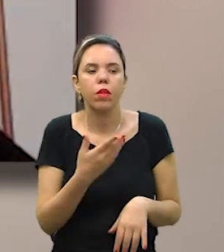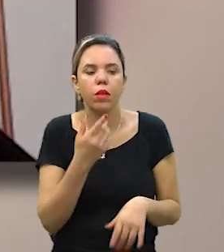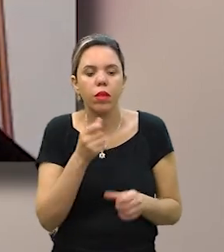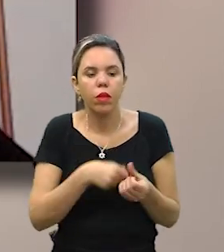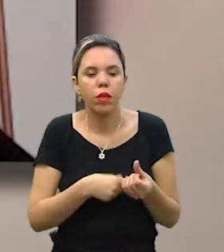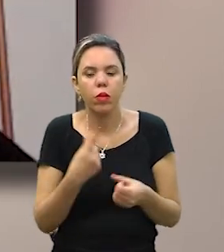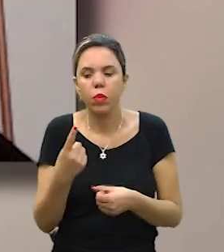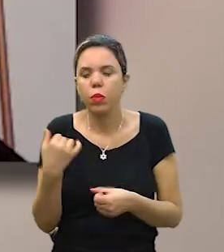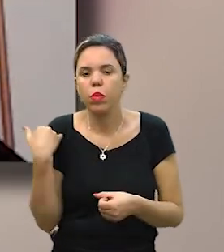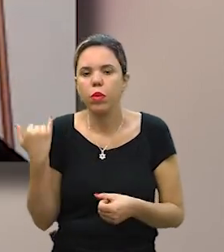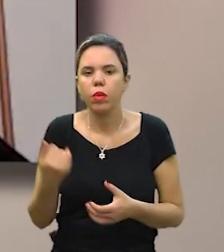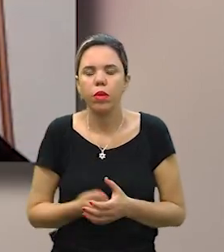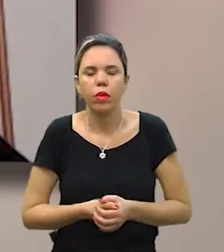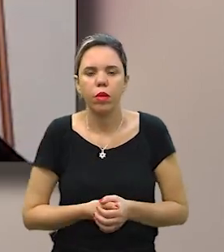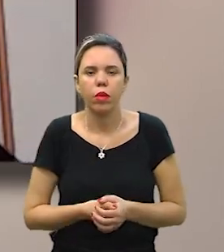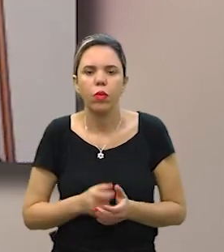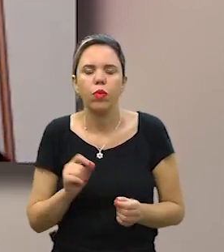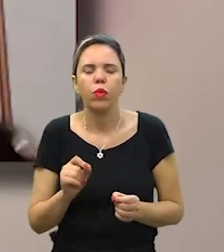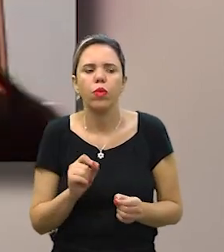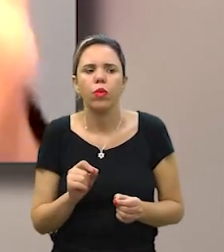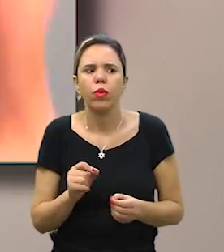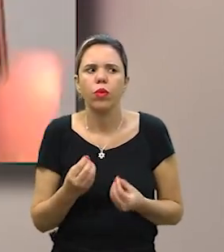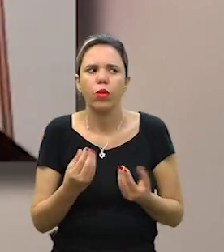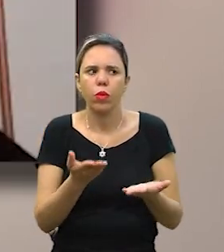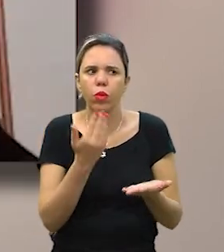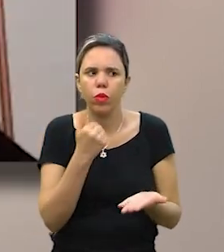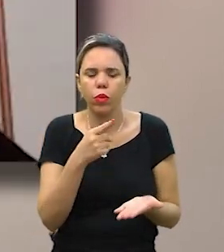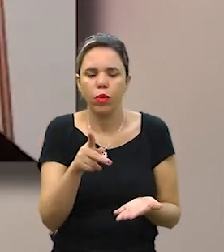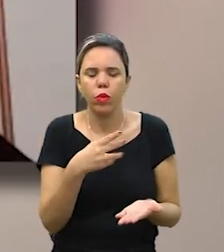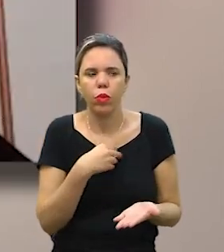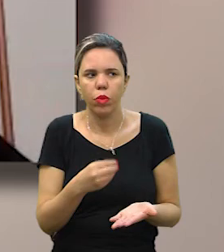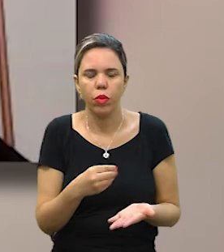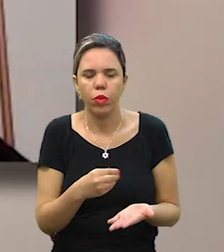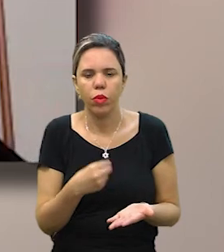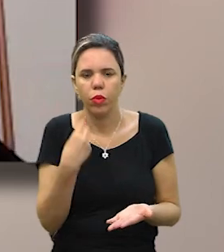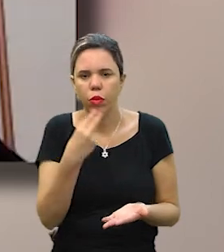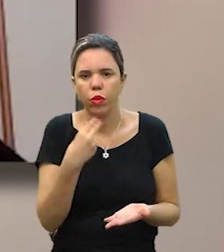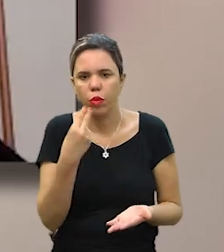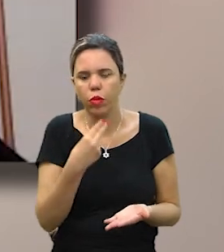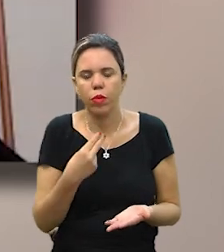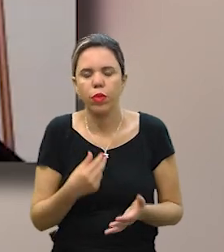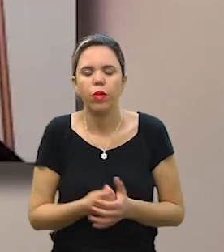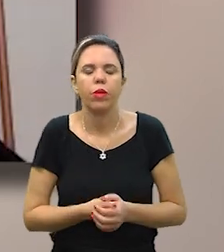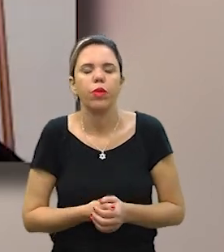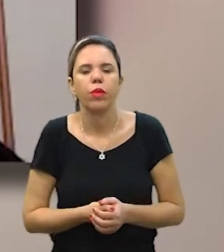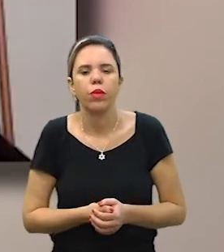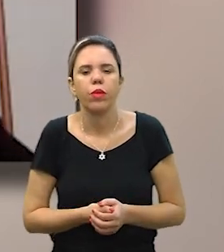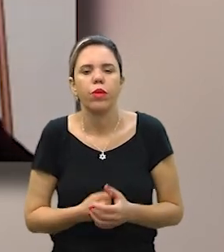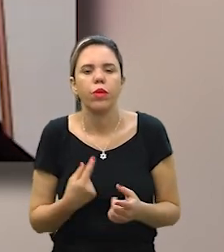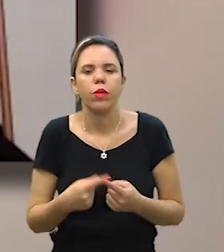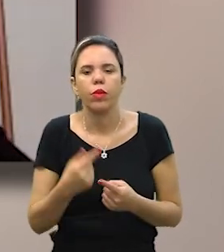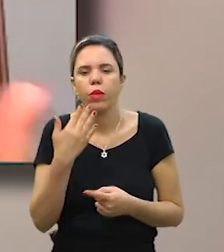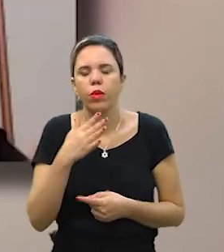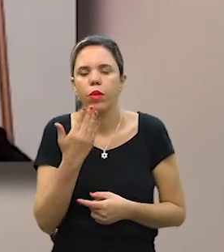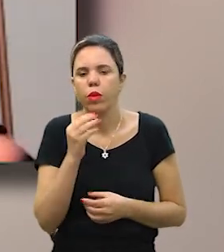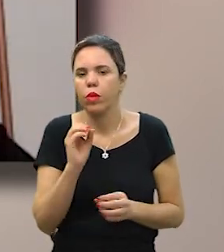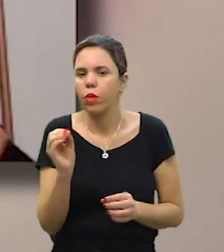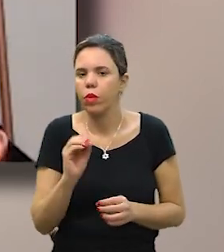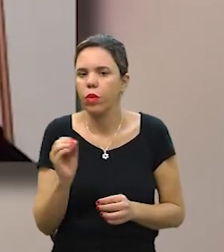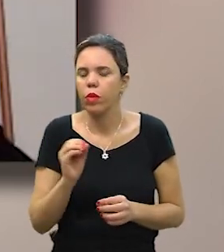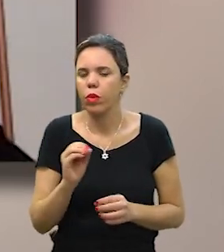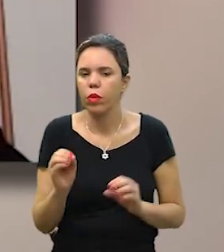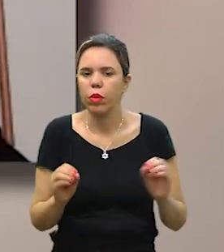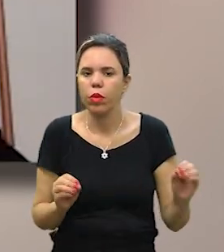assim? 6 meses, 1 ano? Mas o que está mantendo o seu filho nutrido, digamos? Porque a criança que não